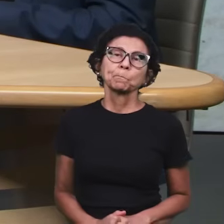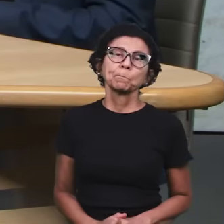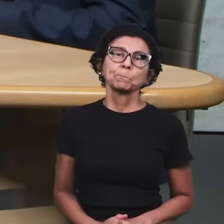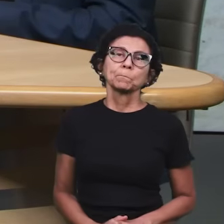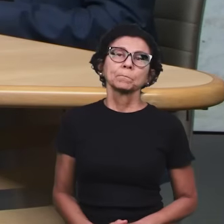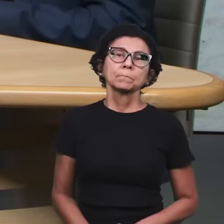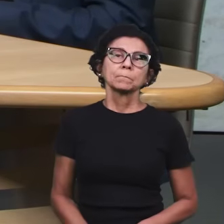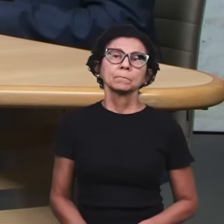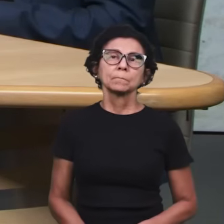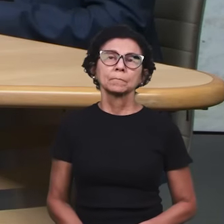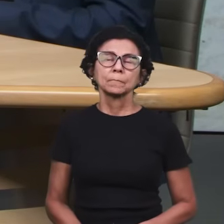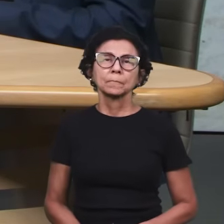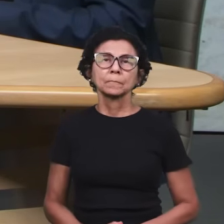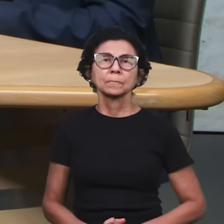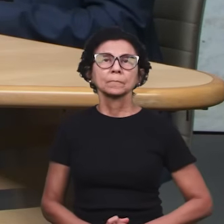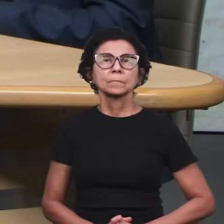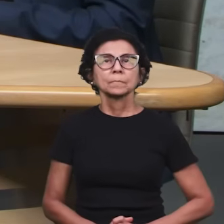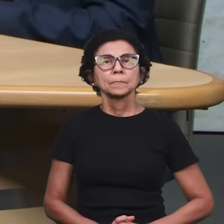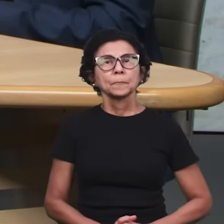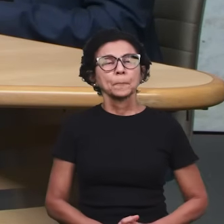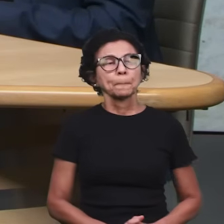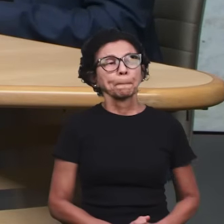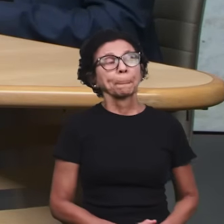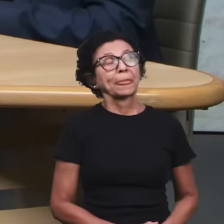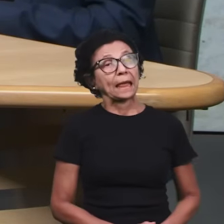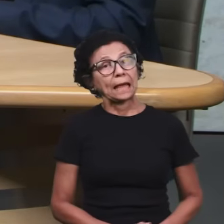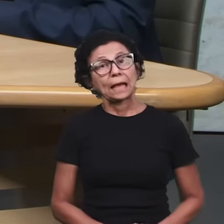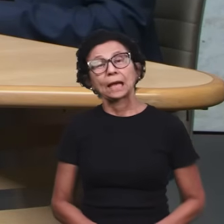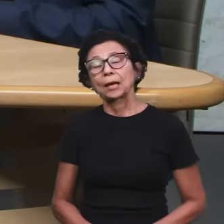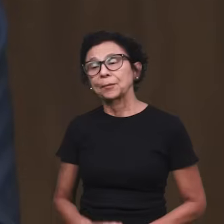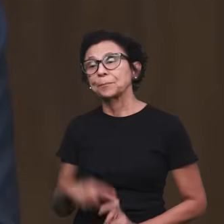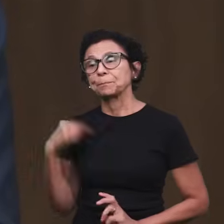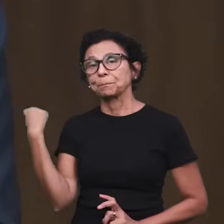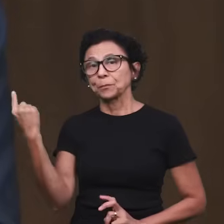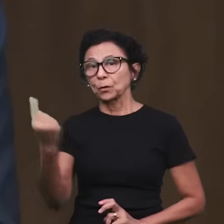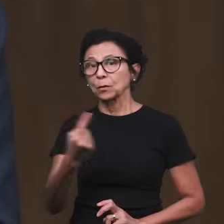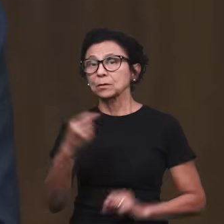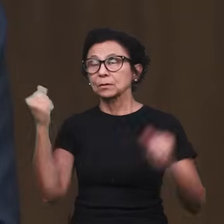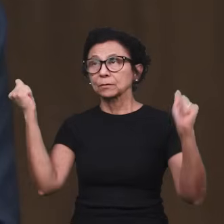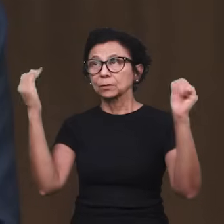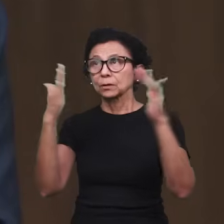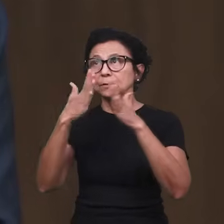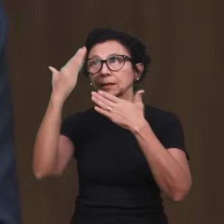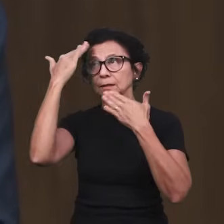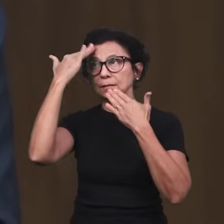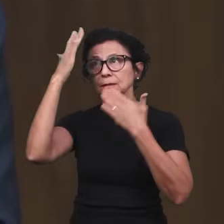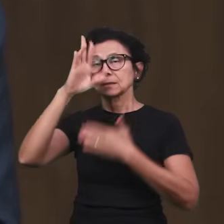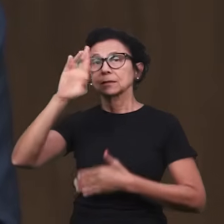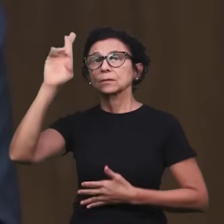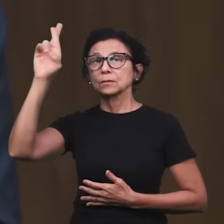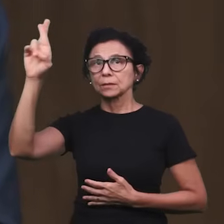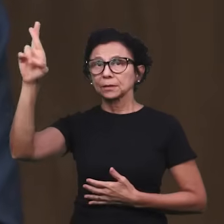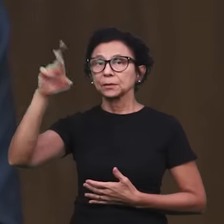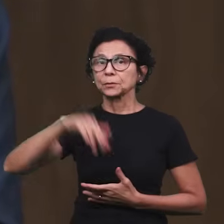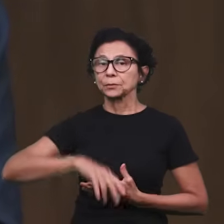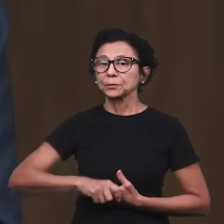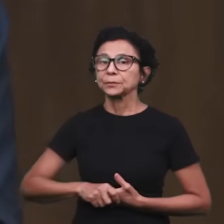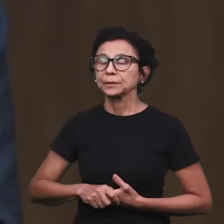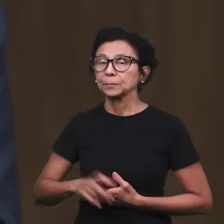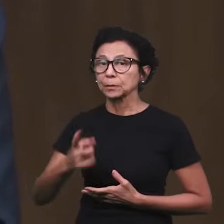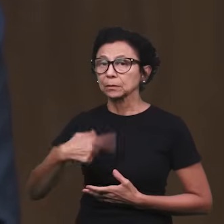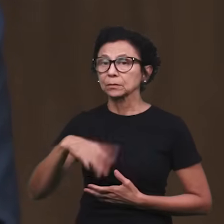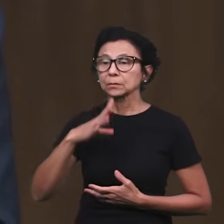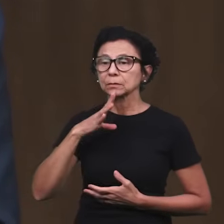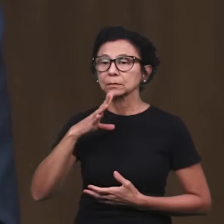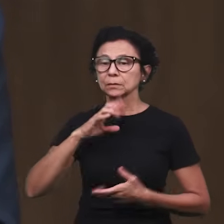Maravilhoso. Olha, nós temos que glorificar o Senhor, todos que estão assistindo, que conhecem o mistério